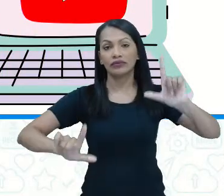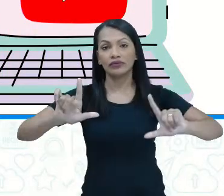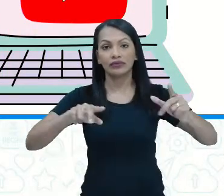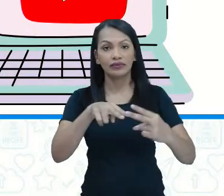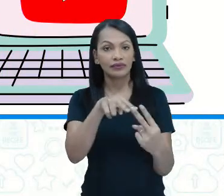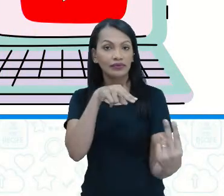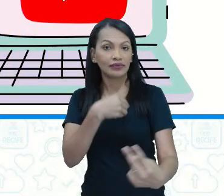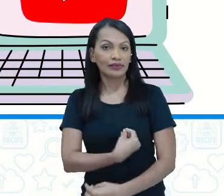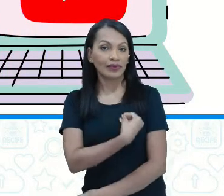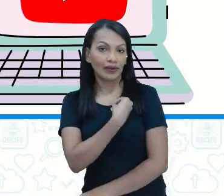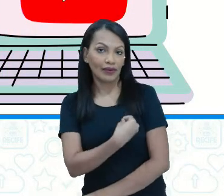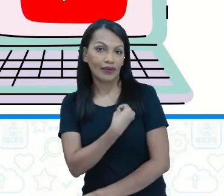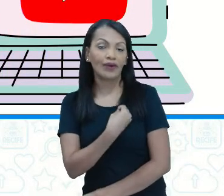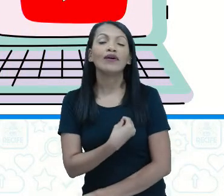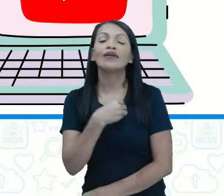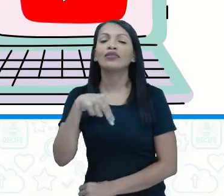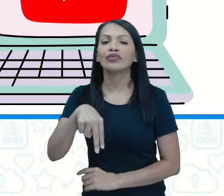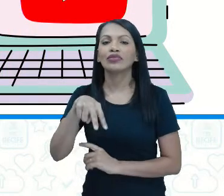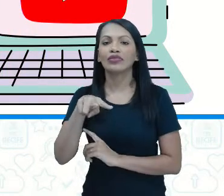Nova Nordeste